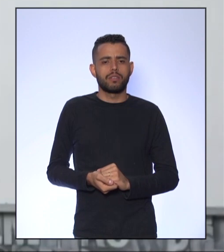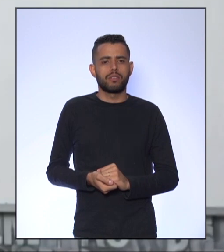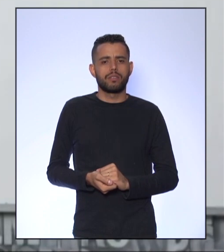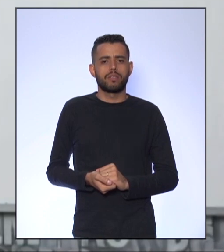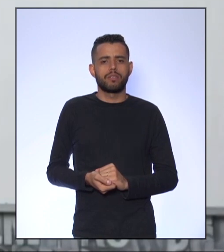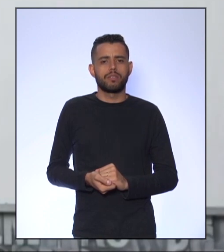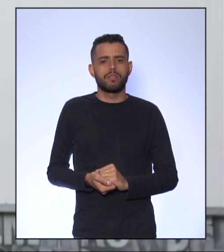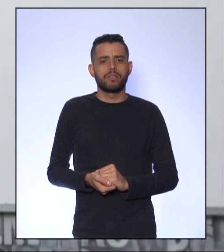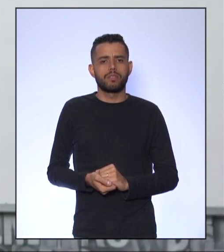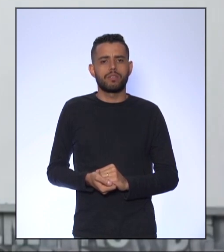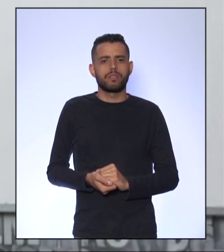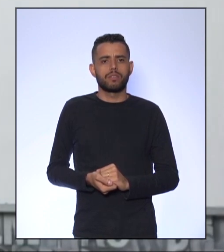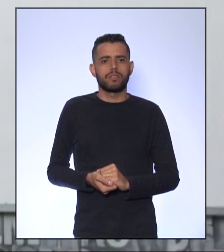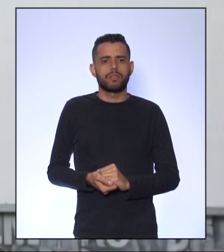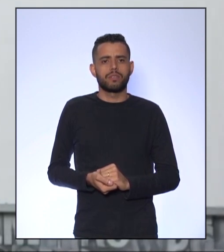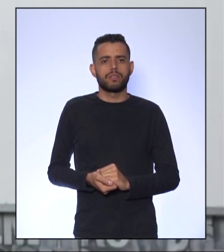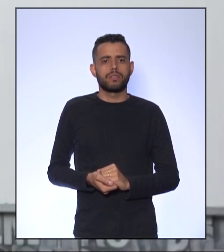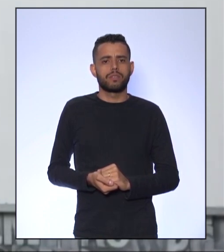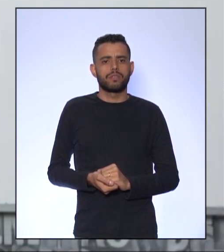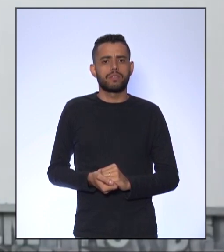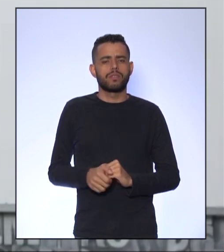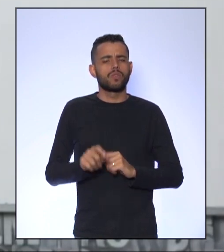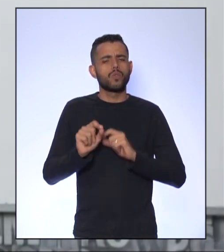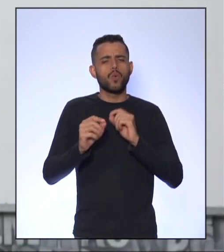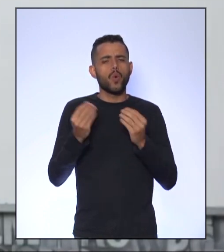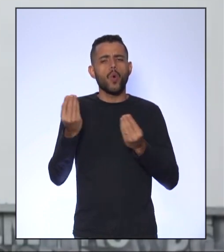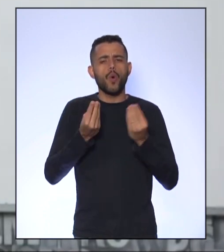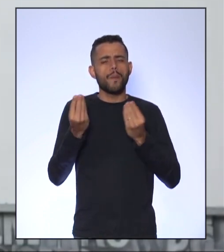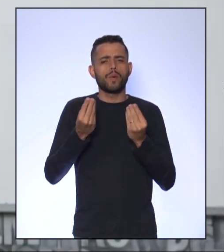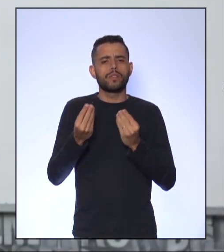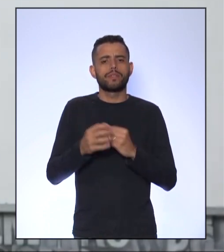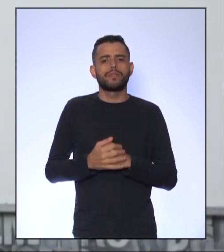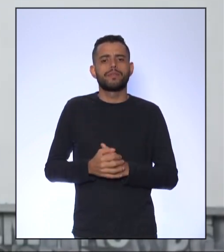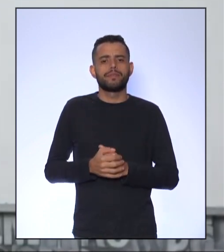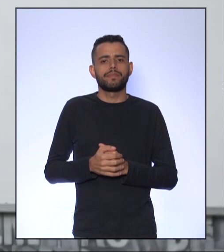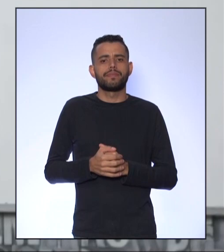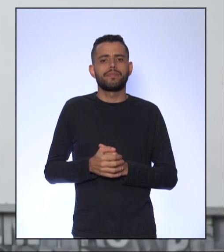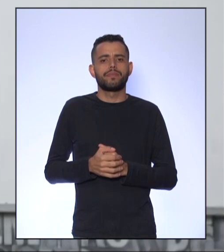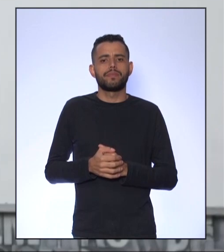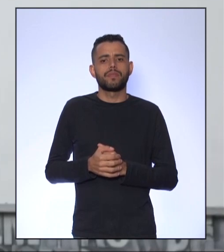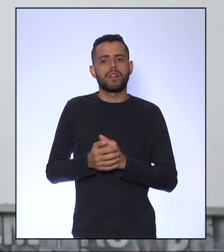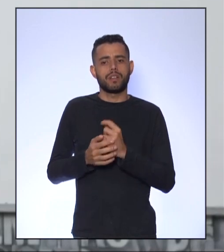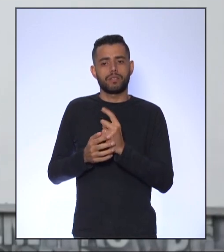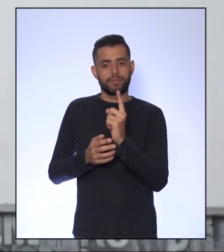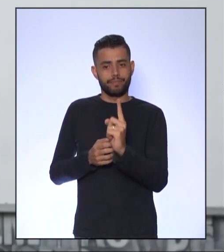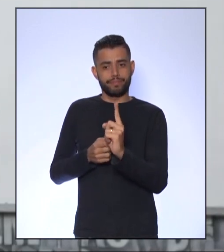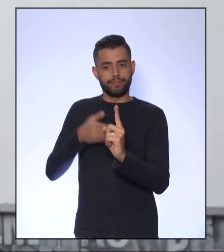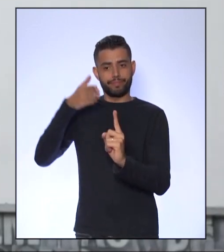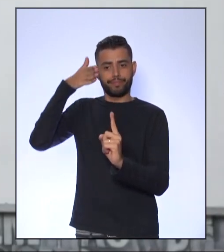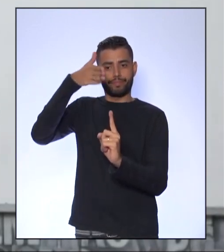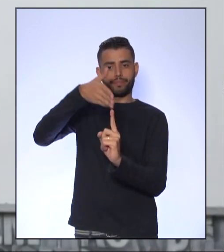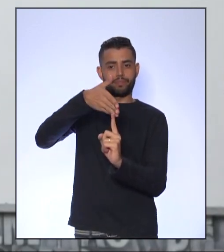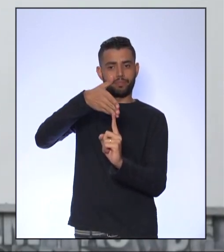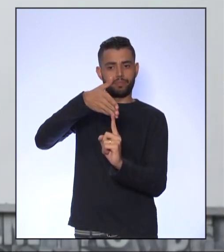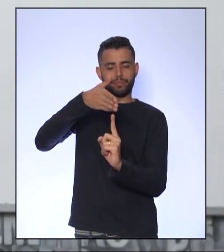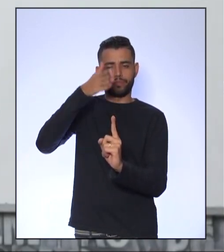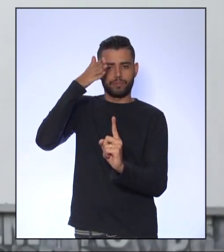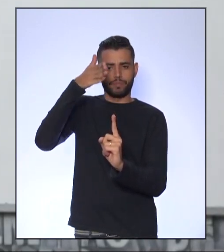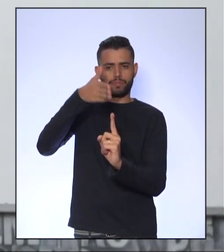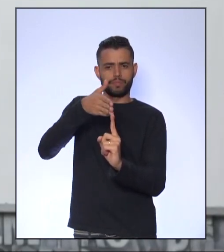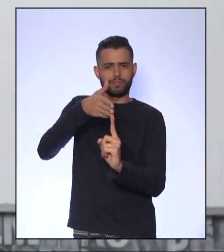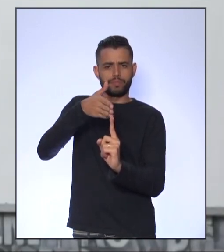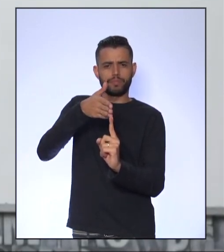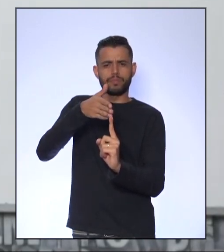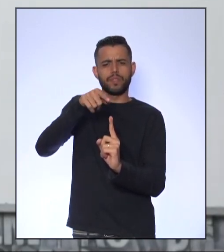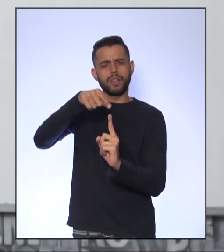retorno do homem ao centro